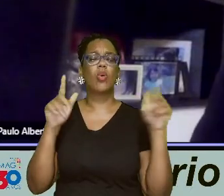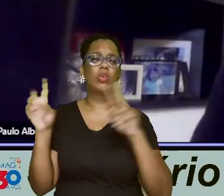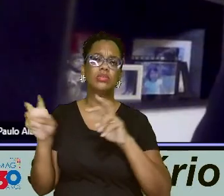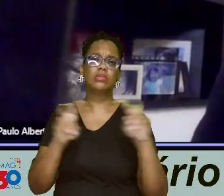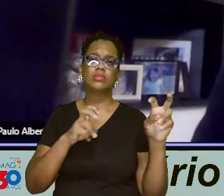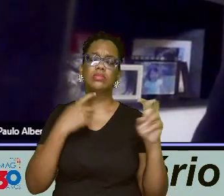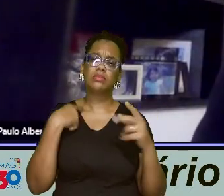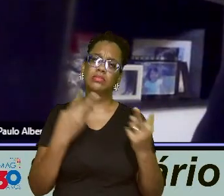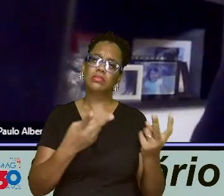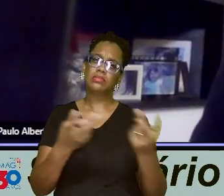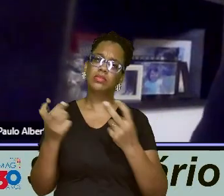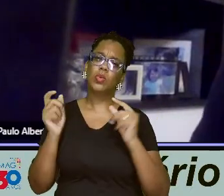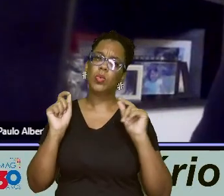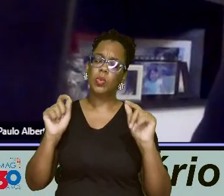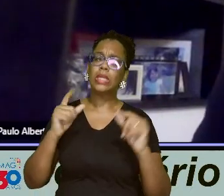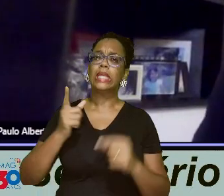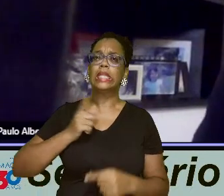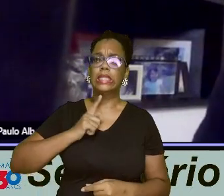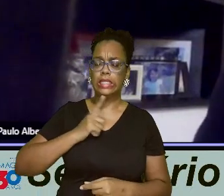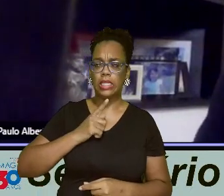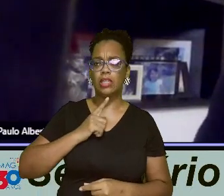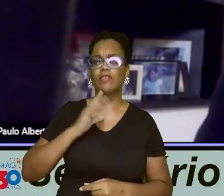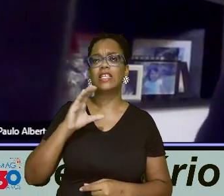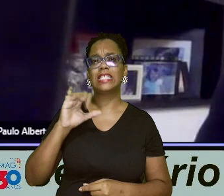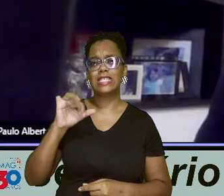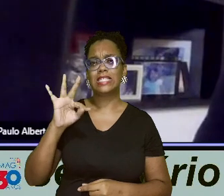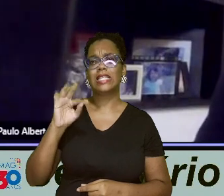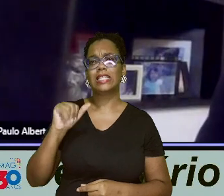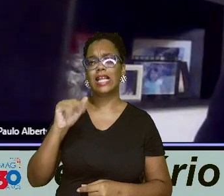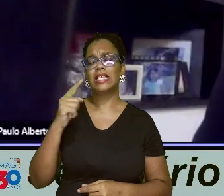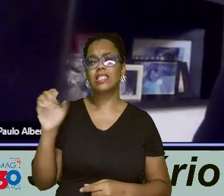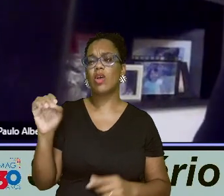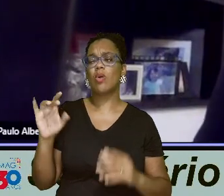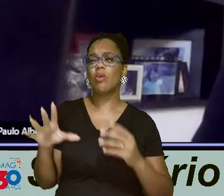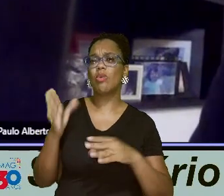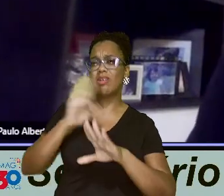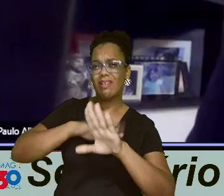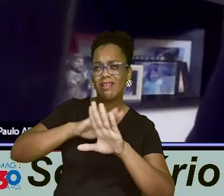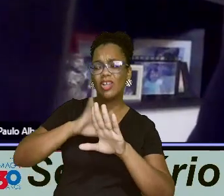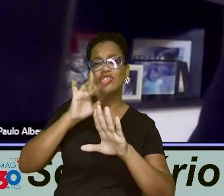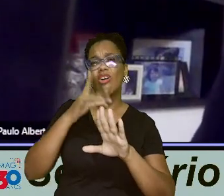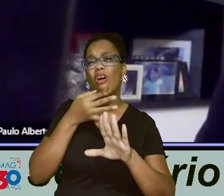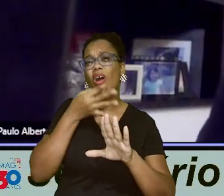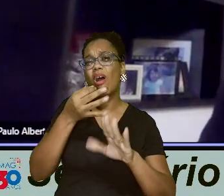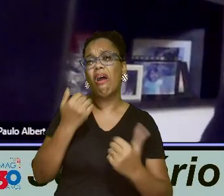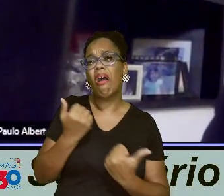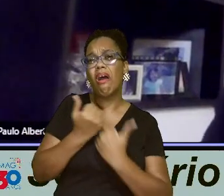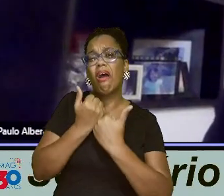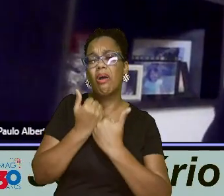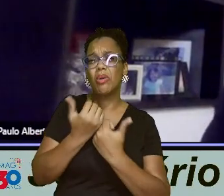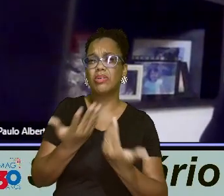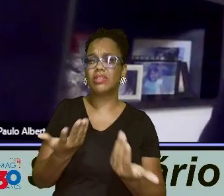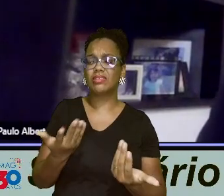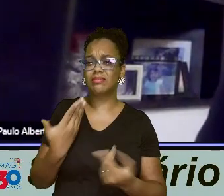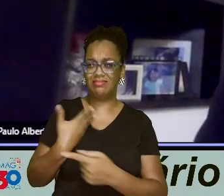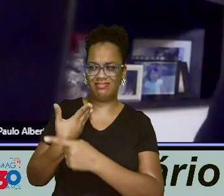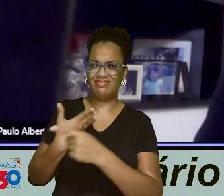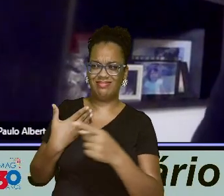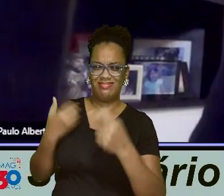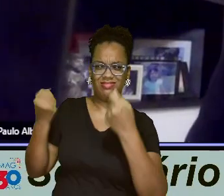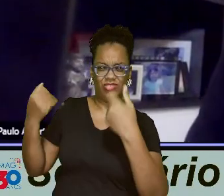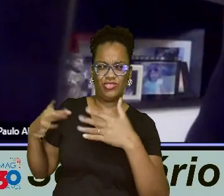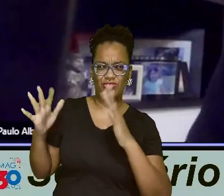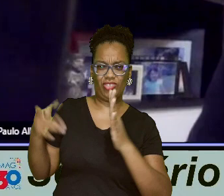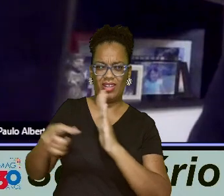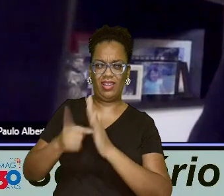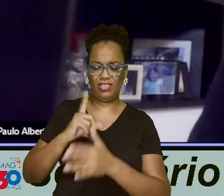que houve uma citação do precedente como um mero reforço argumentativo, como os colegas que já se pronunciaram aqui